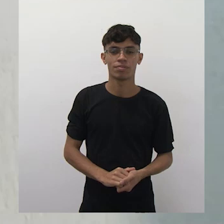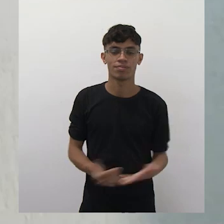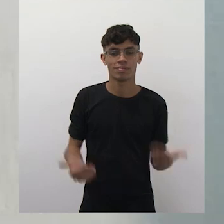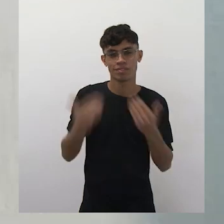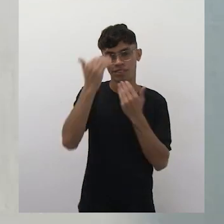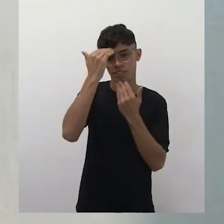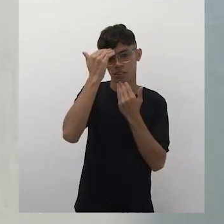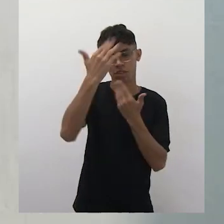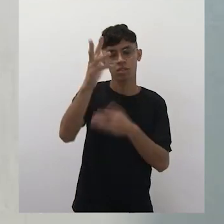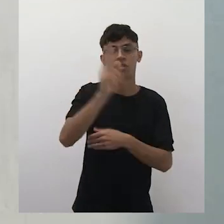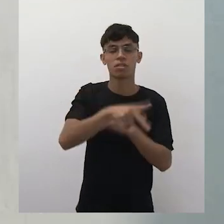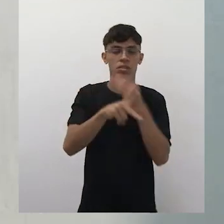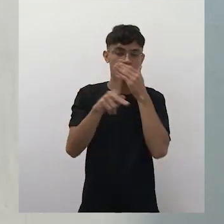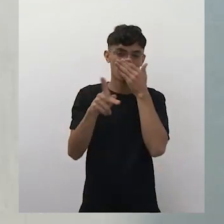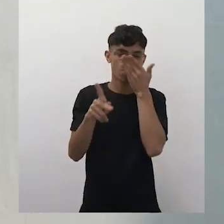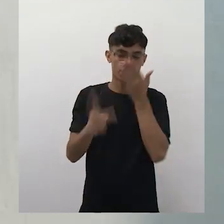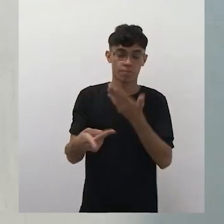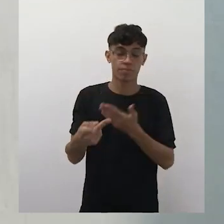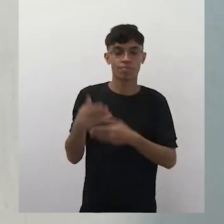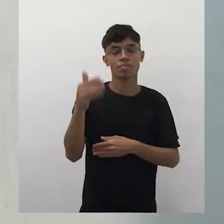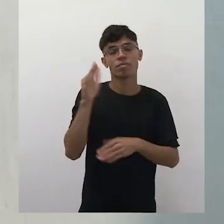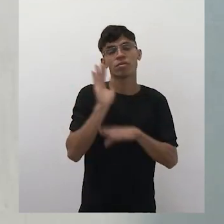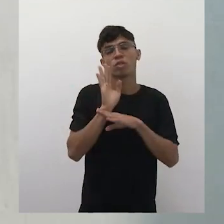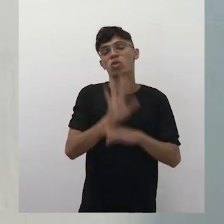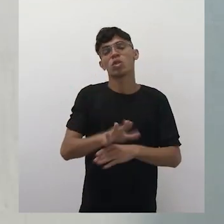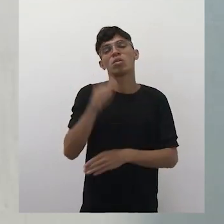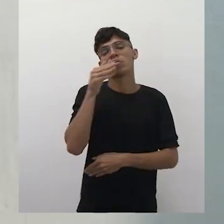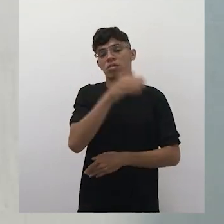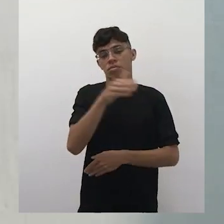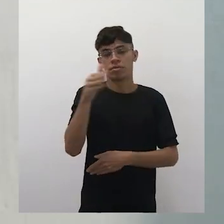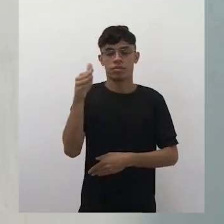Muito obrigada, professores, pelas contribuições de